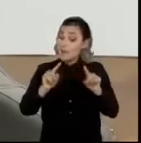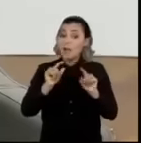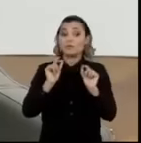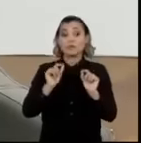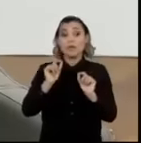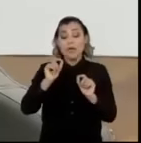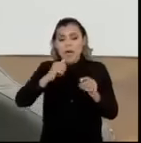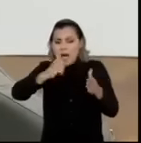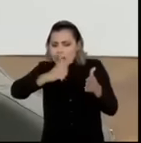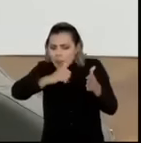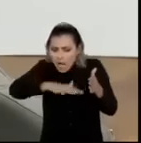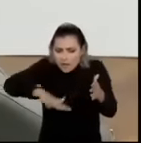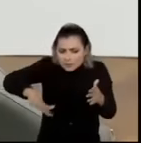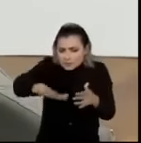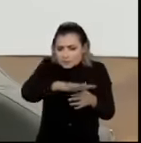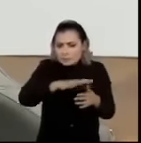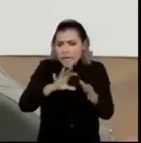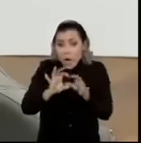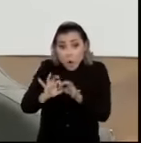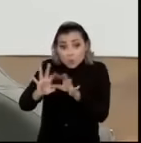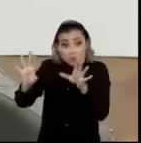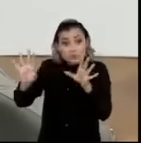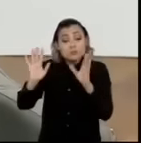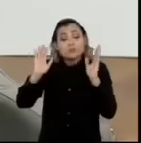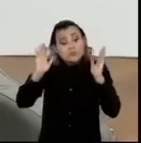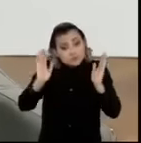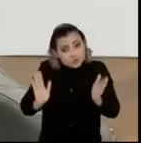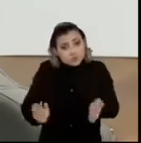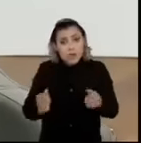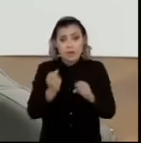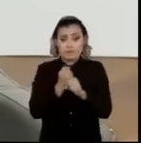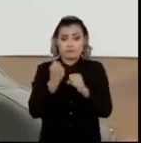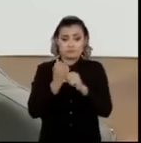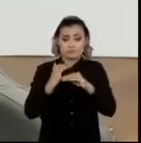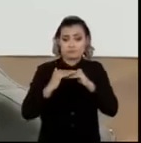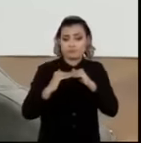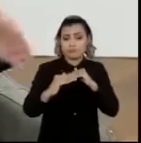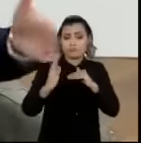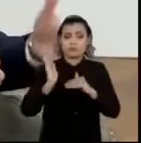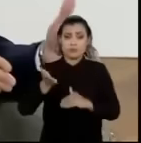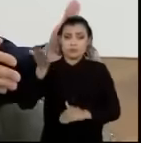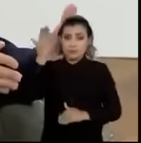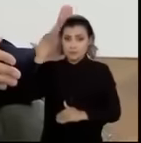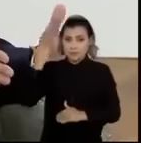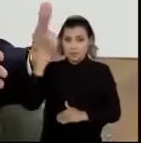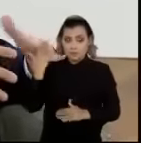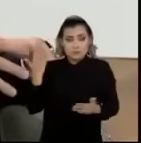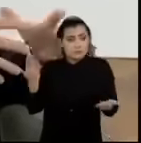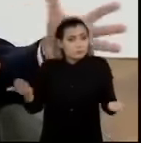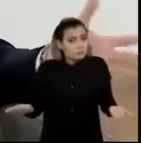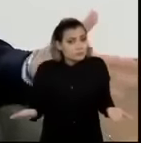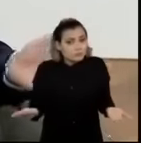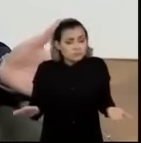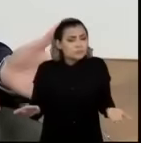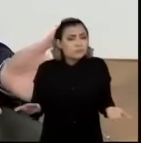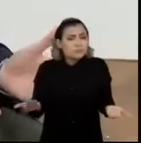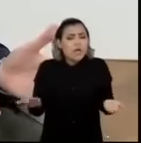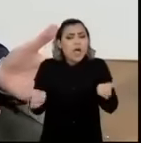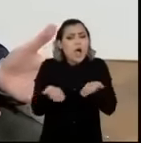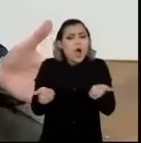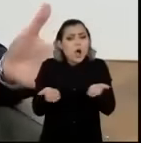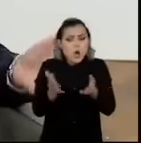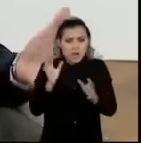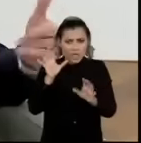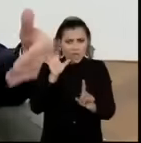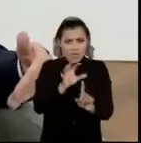a análise do ponto de vista de licenciamento ela já foi pavimentada no passado. Então, qual a mensuração do